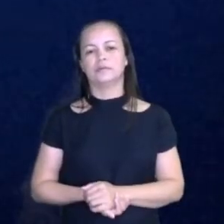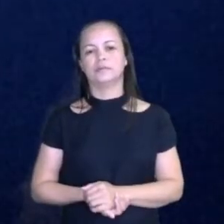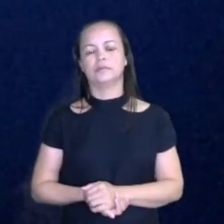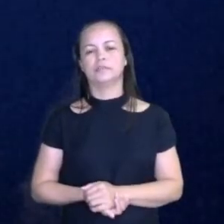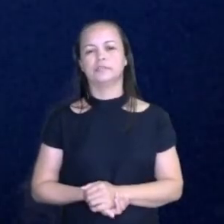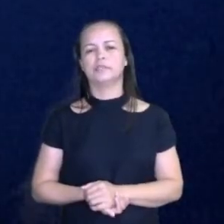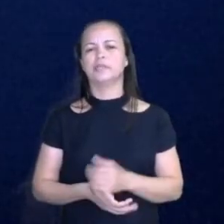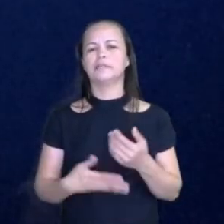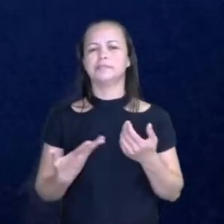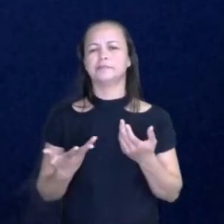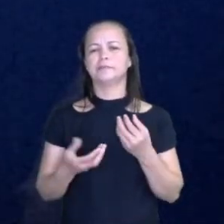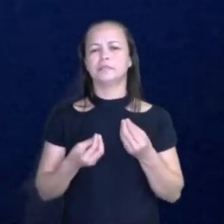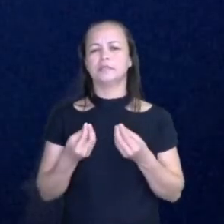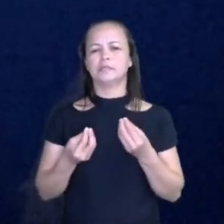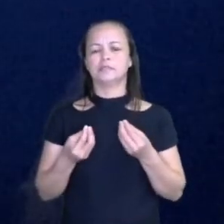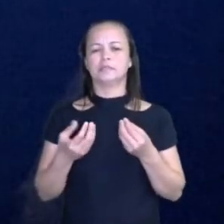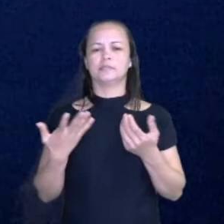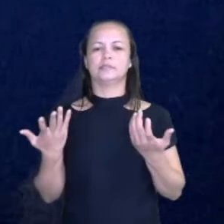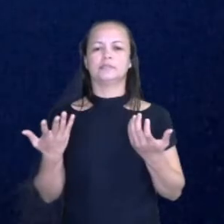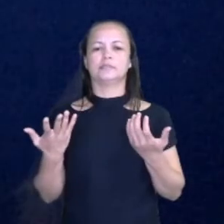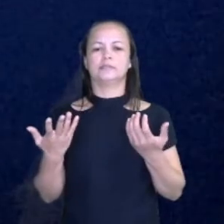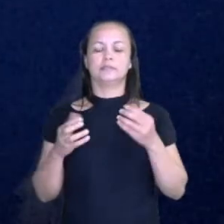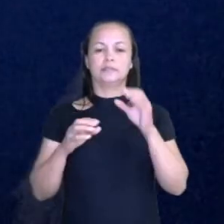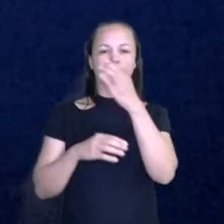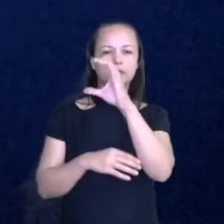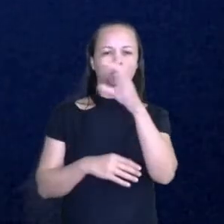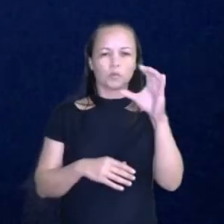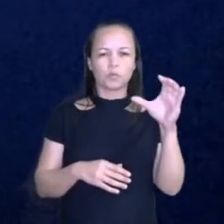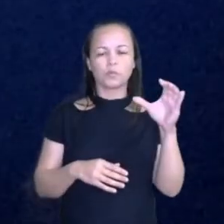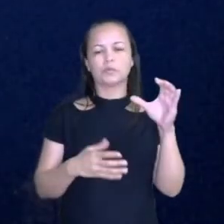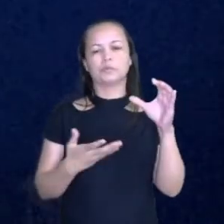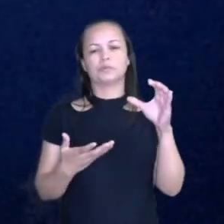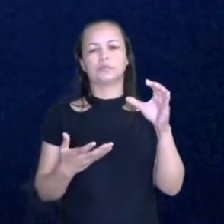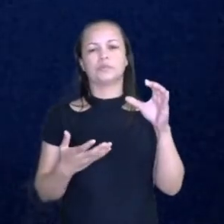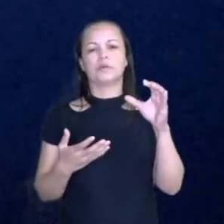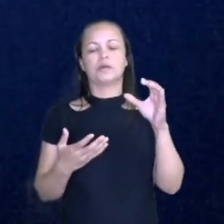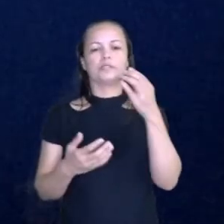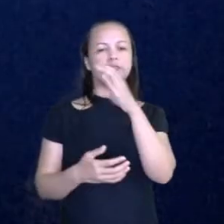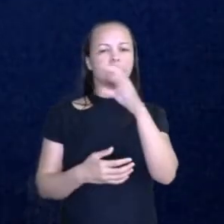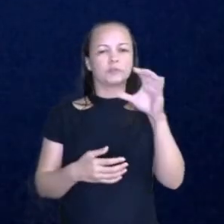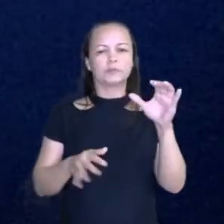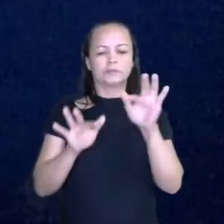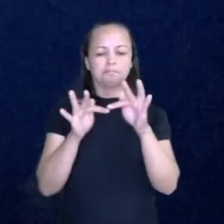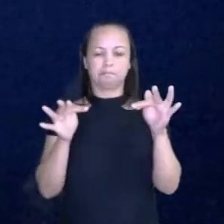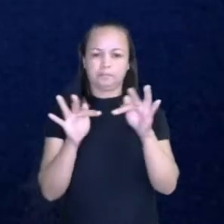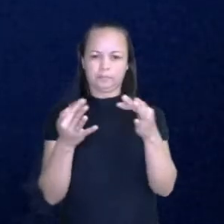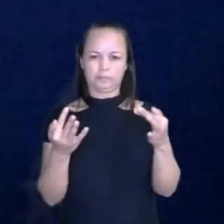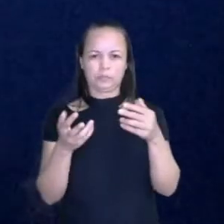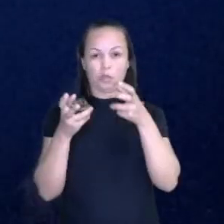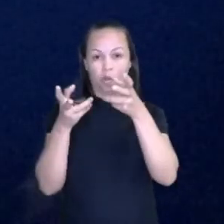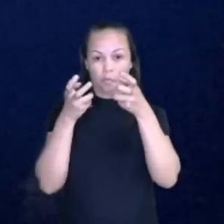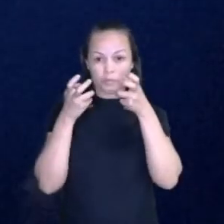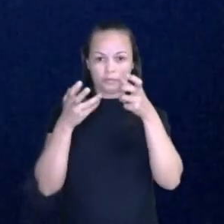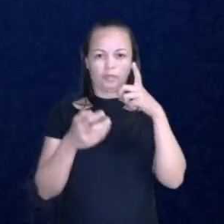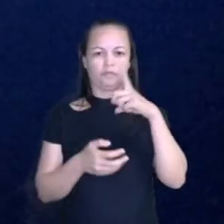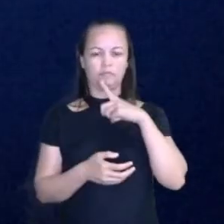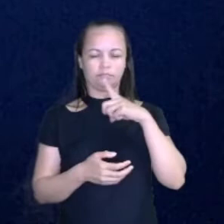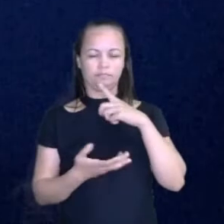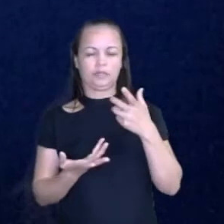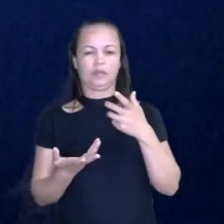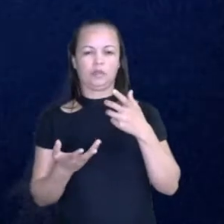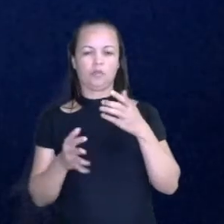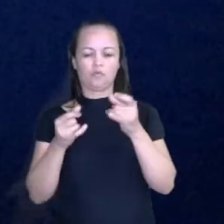em circuito elétrico simples obtenção seguinte eu tenho aqui o fio